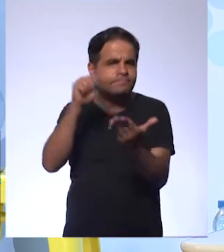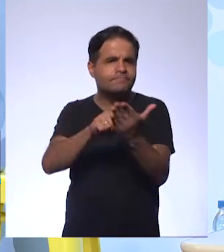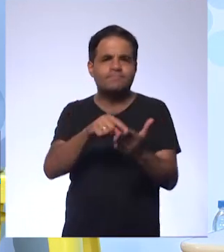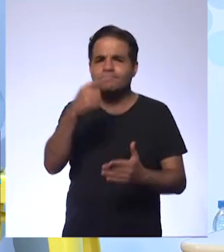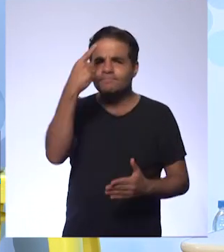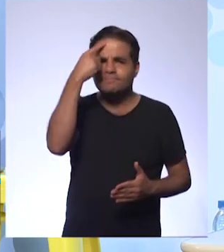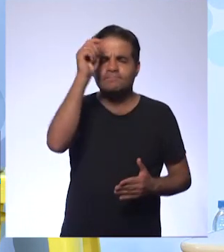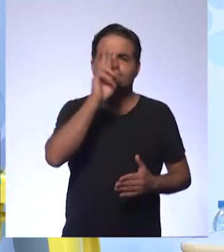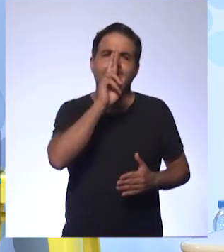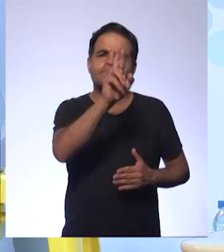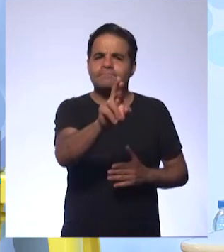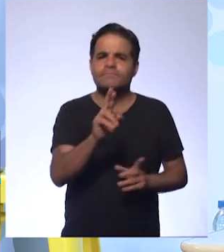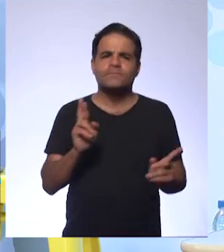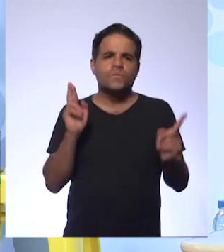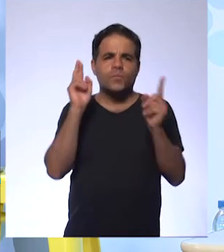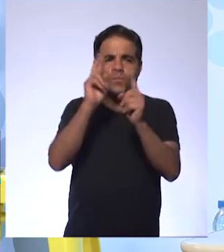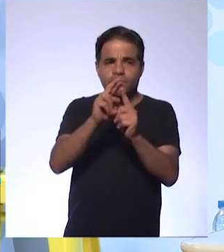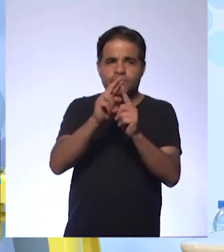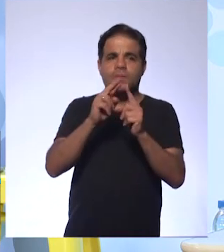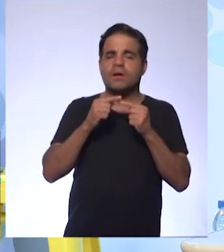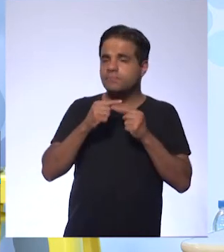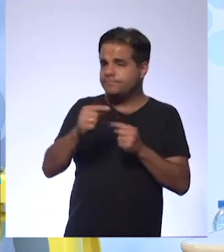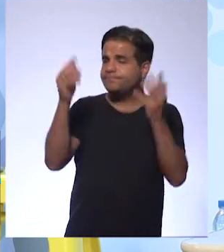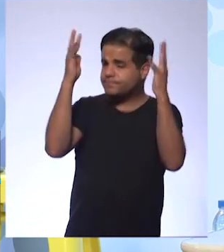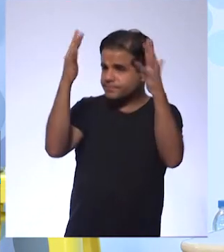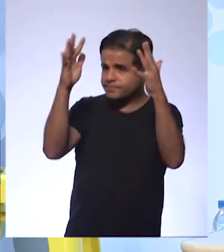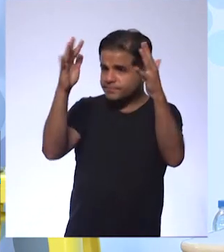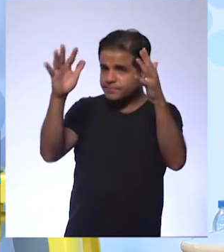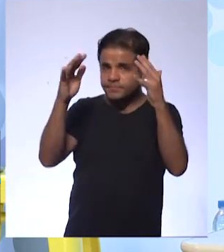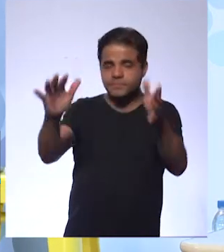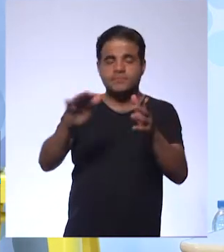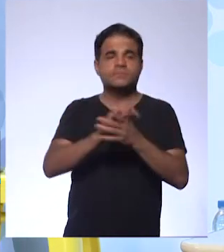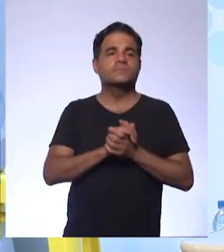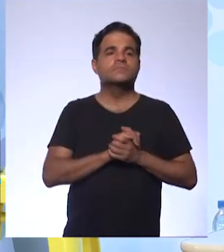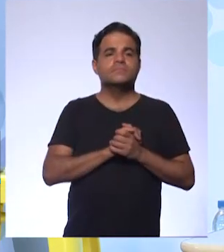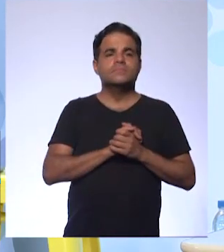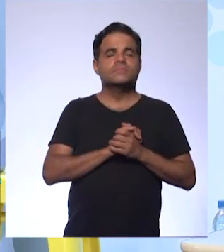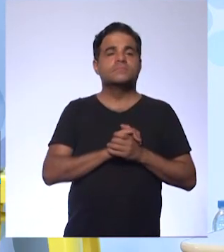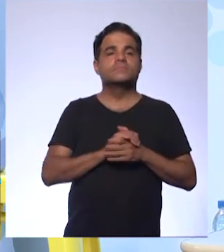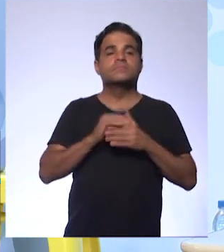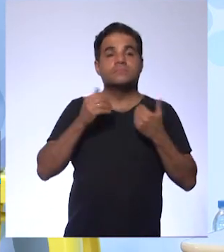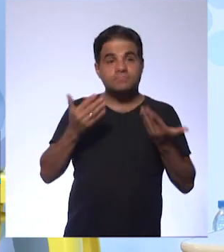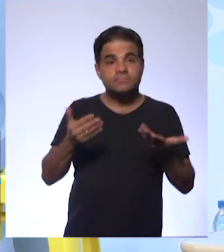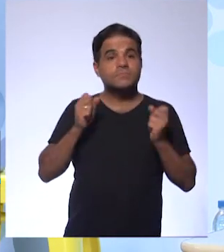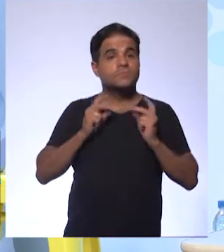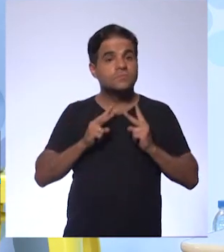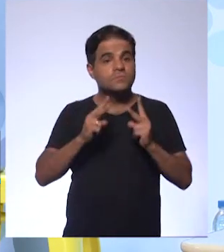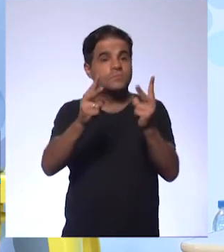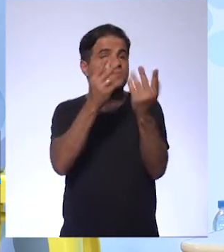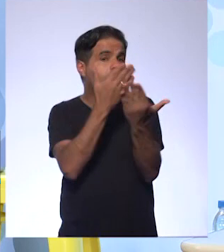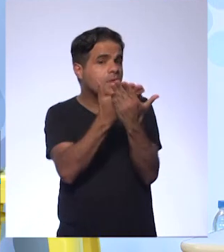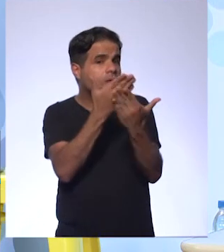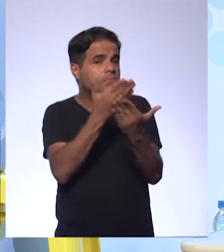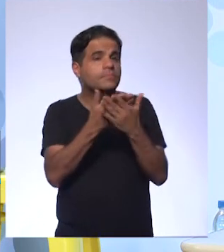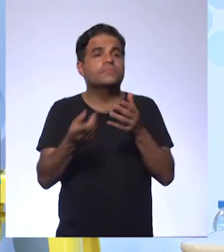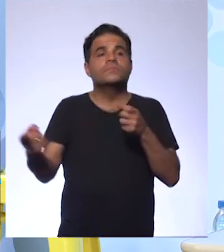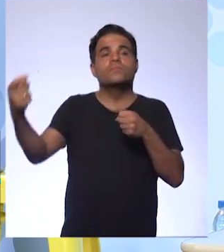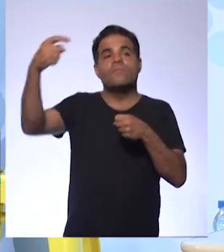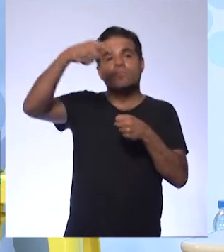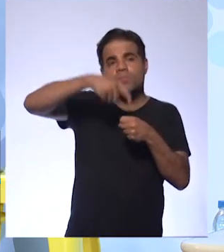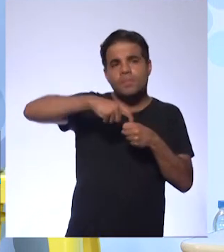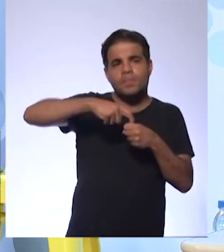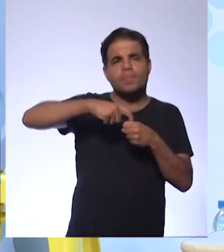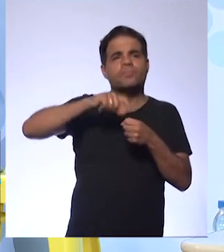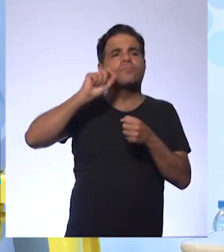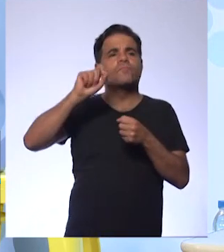ideia dessas representações, dessas figuras. Para a gente dar continuidade na nossa aula, a gente vai retomar um pouquinho, né, o